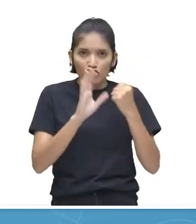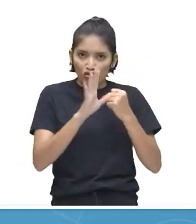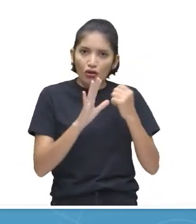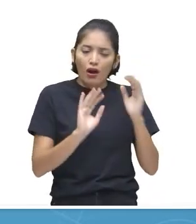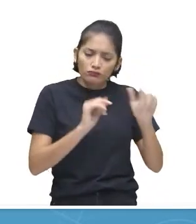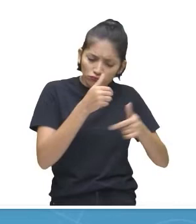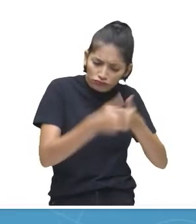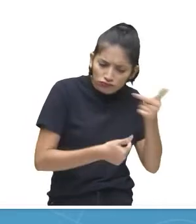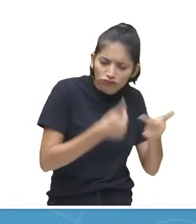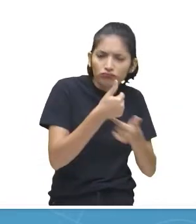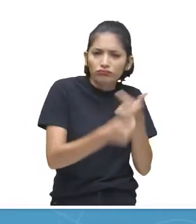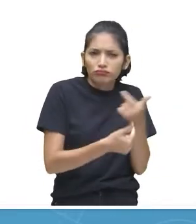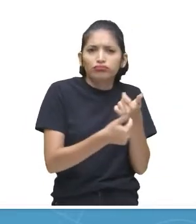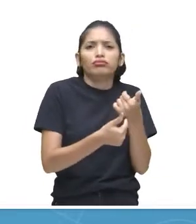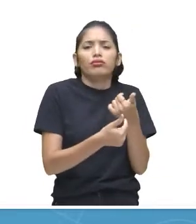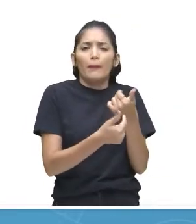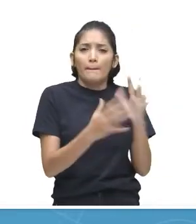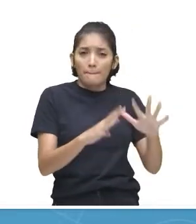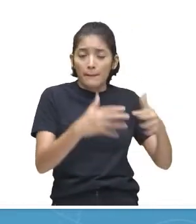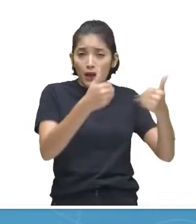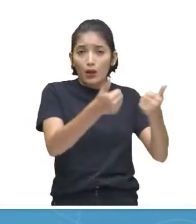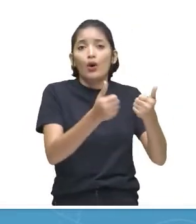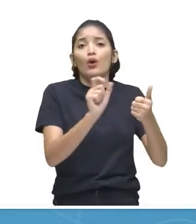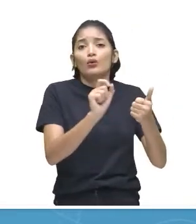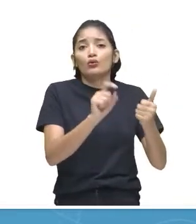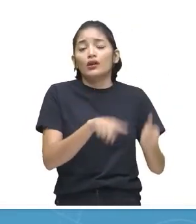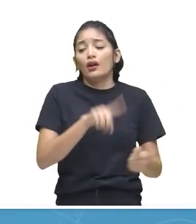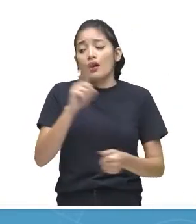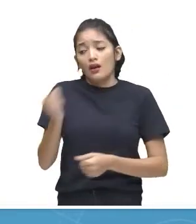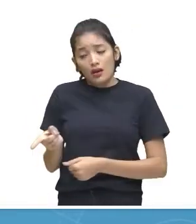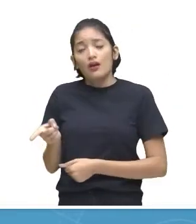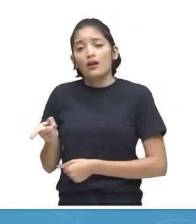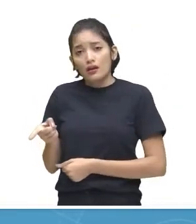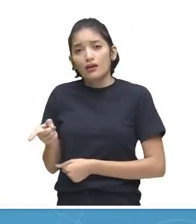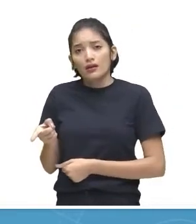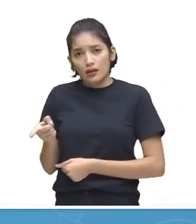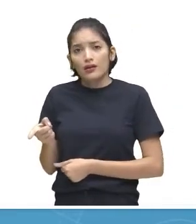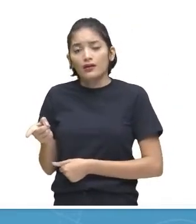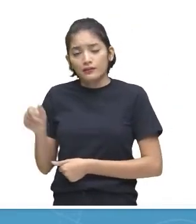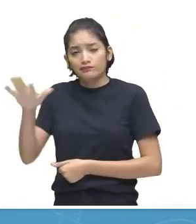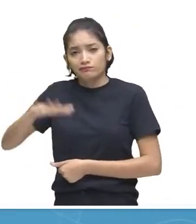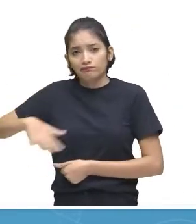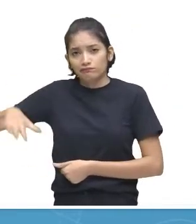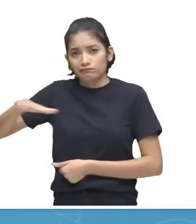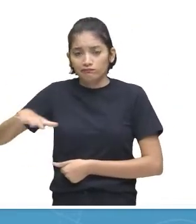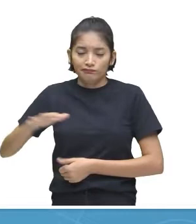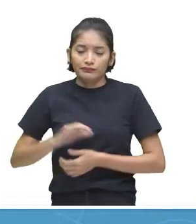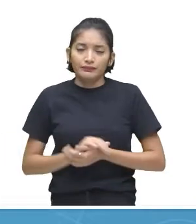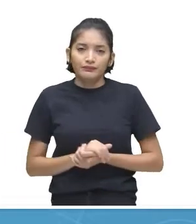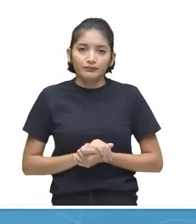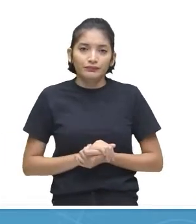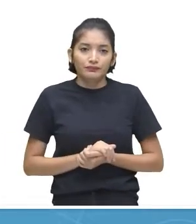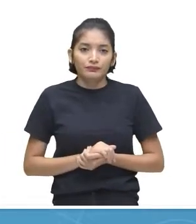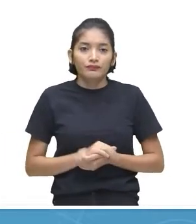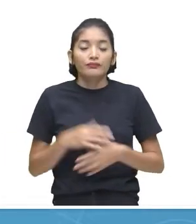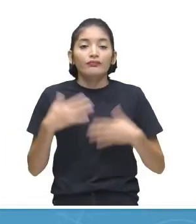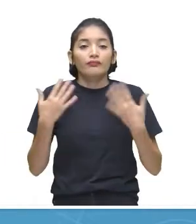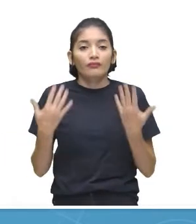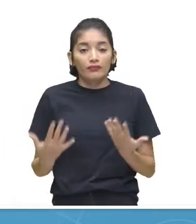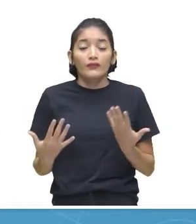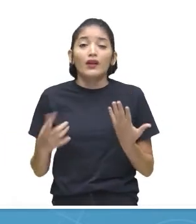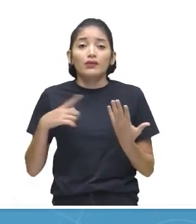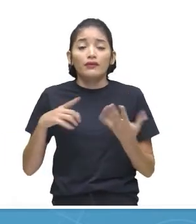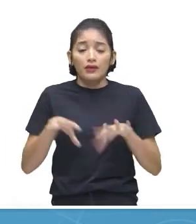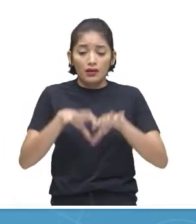trabalhado, mais, né, sofisticado do que um pouco antes, né, durante o capitalismo comercial. Então essa DIT, a